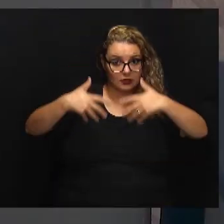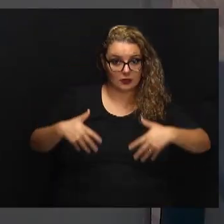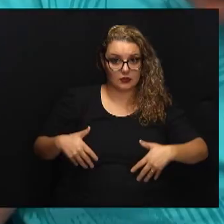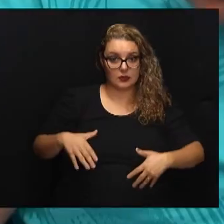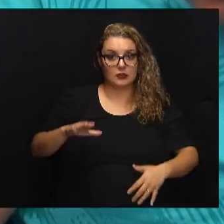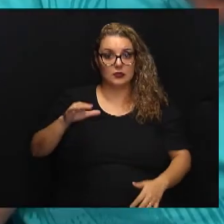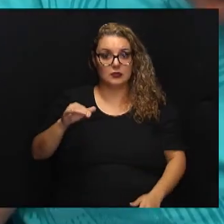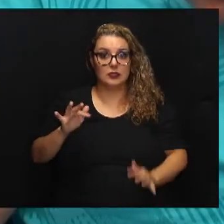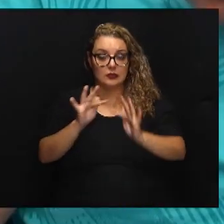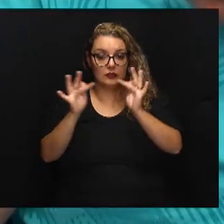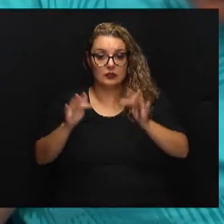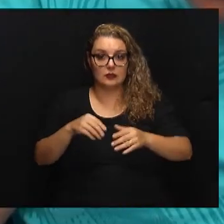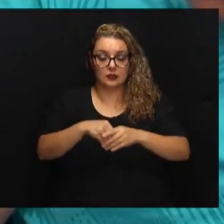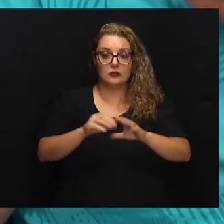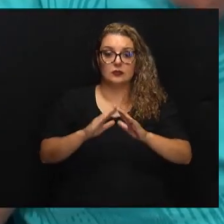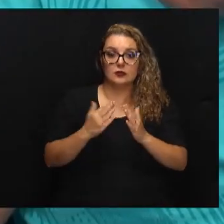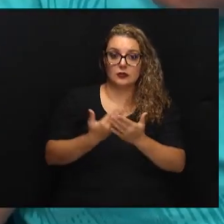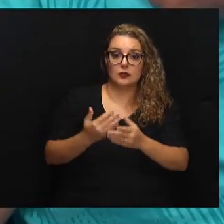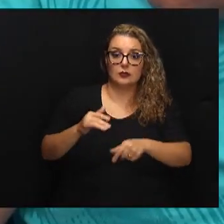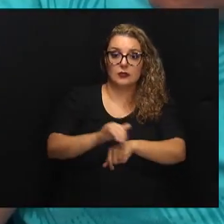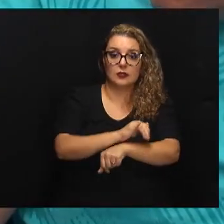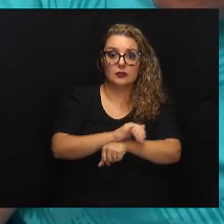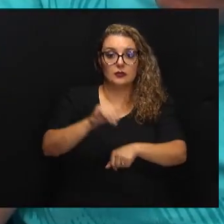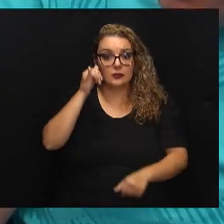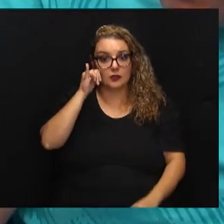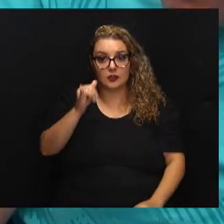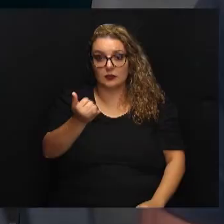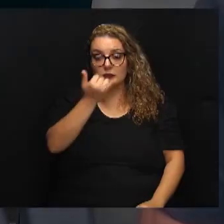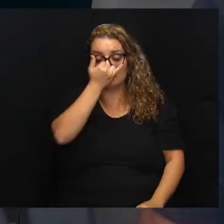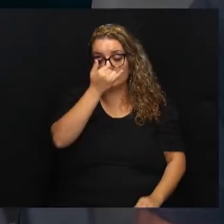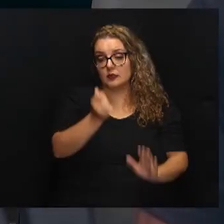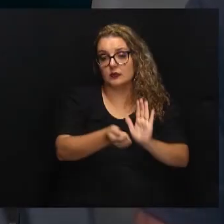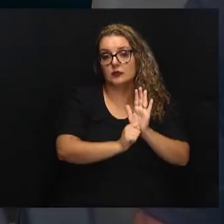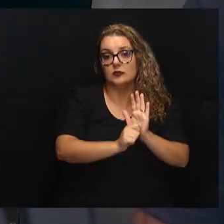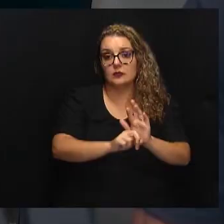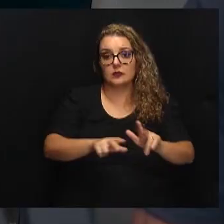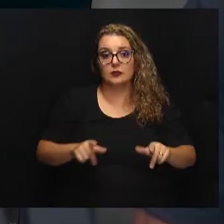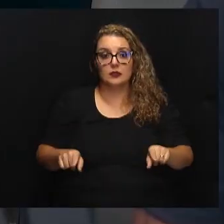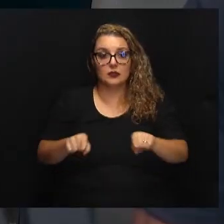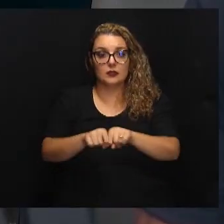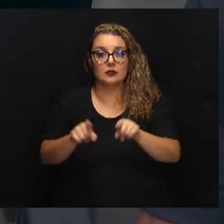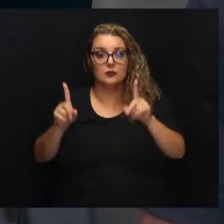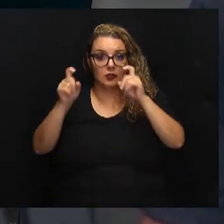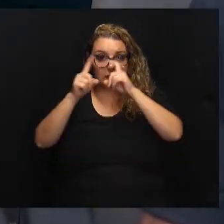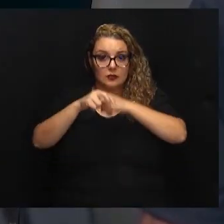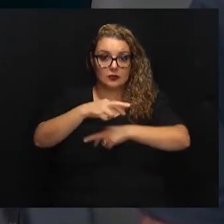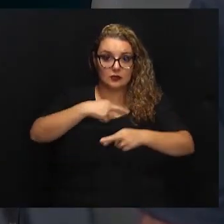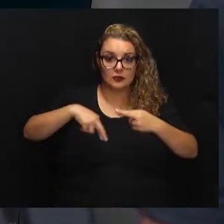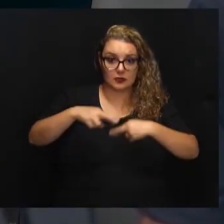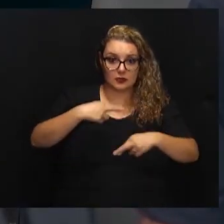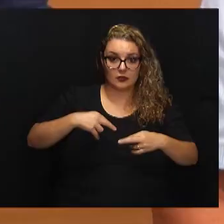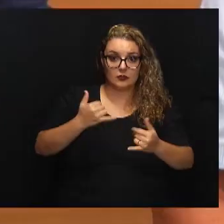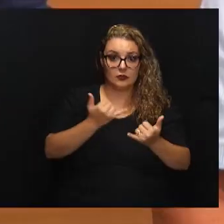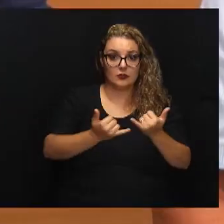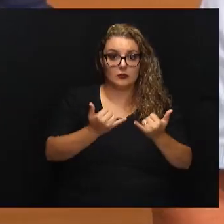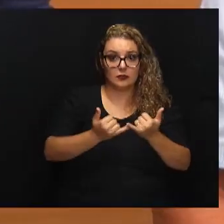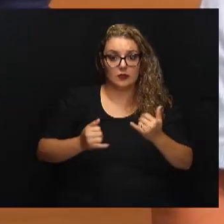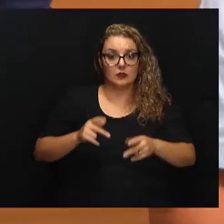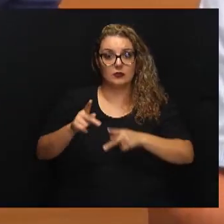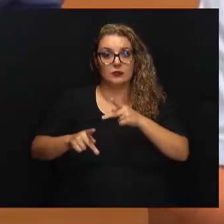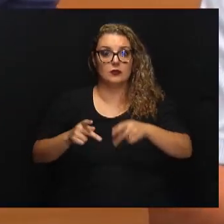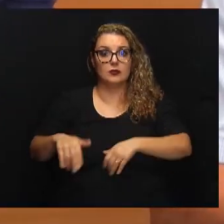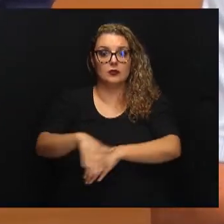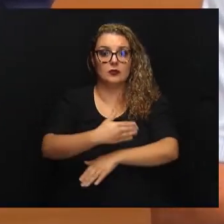nas escolas, como estratégia de prevenção ao uso de drogas e também os desafios relacionados à parcela da população de rua